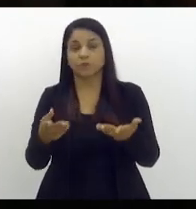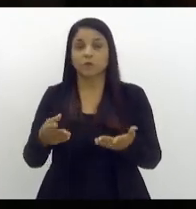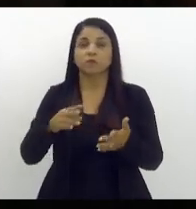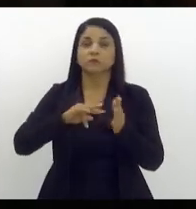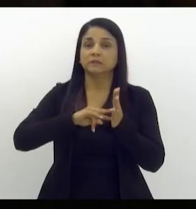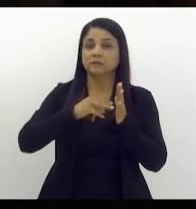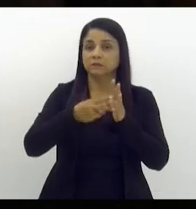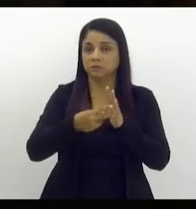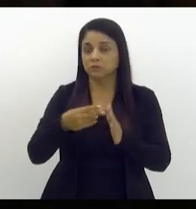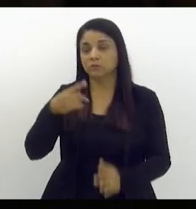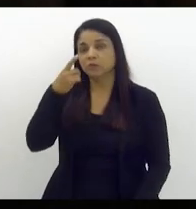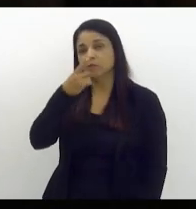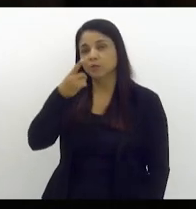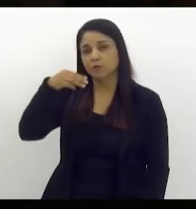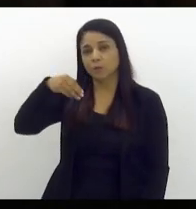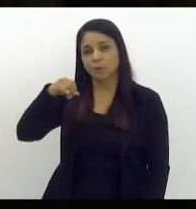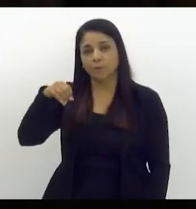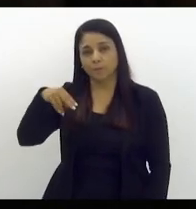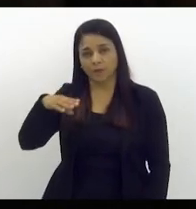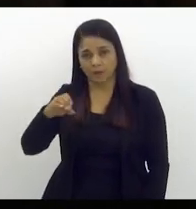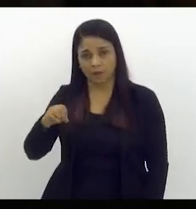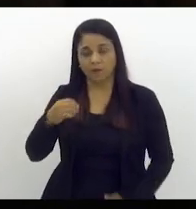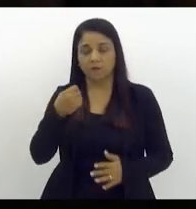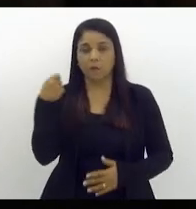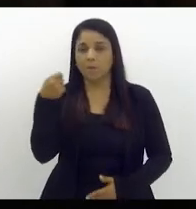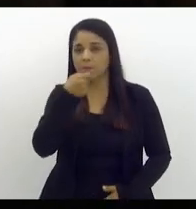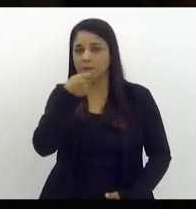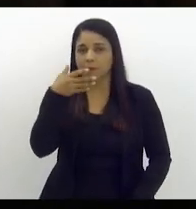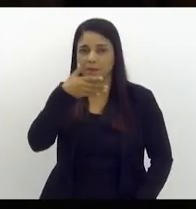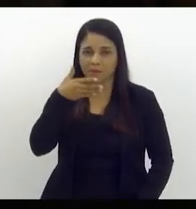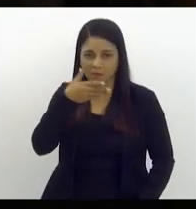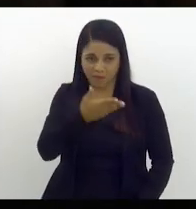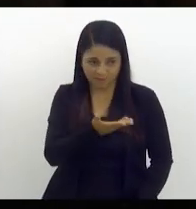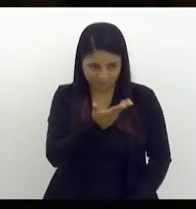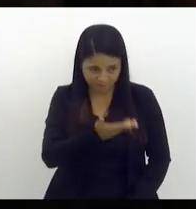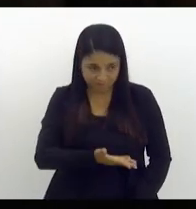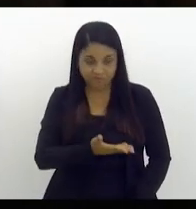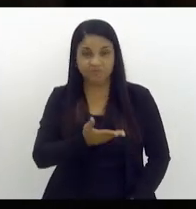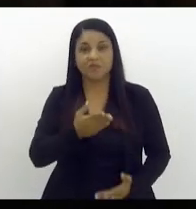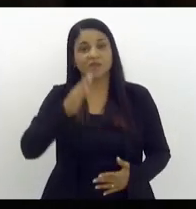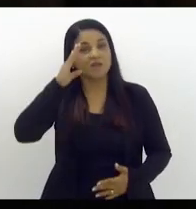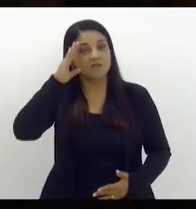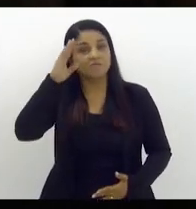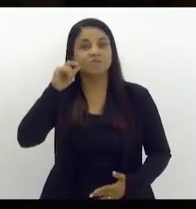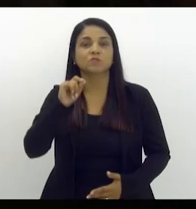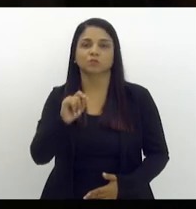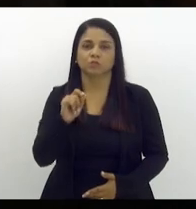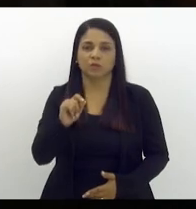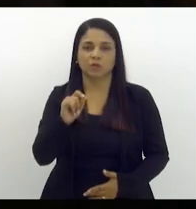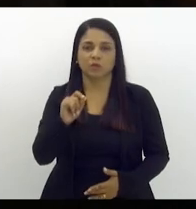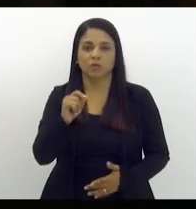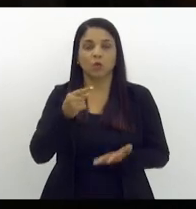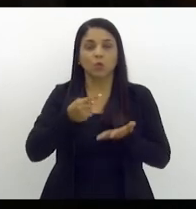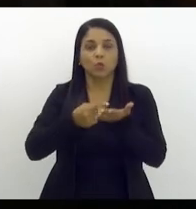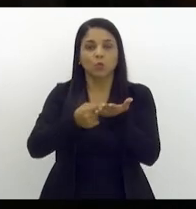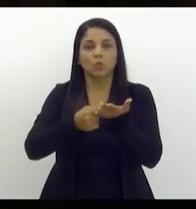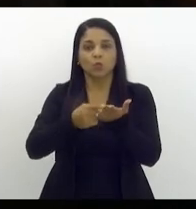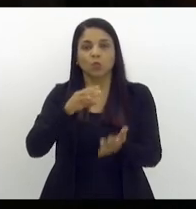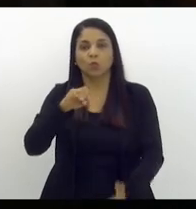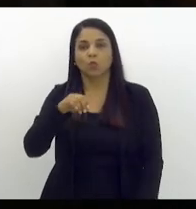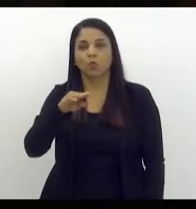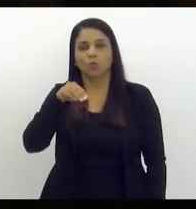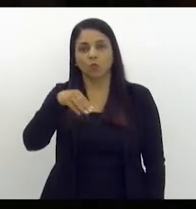eu concedo uma parte à Vossa Excelência, porque a lei de Vossa Excelência é fundamental que possamos fazer um cumpra-se aqui na